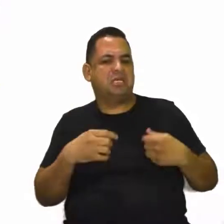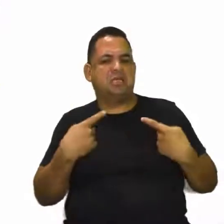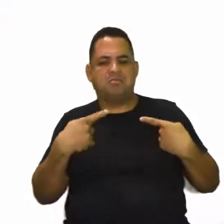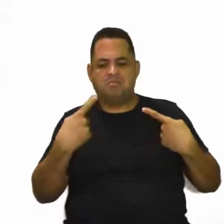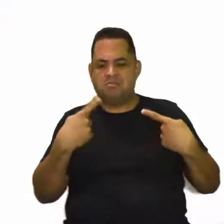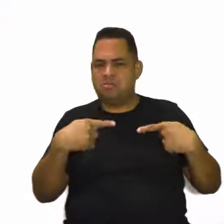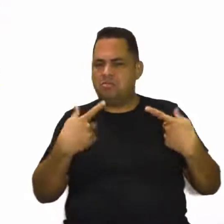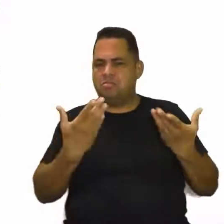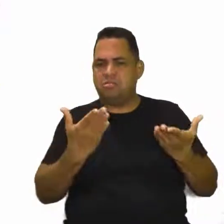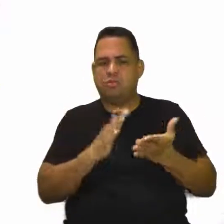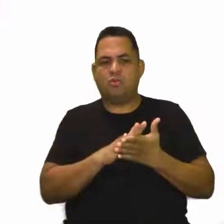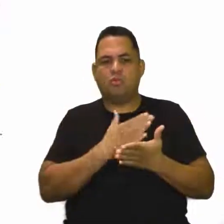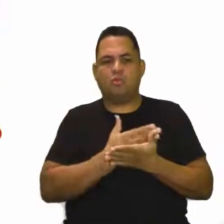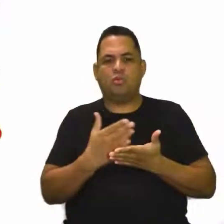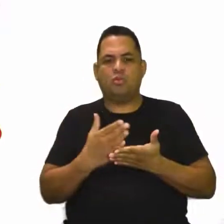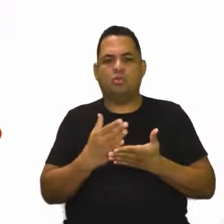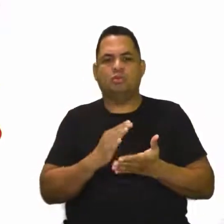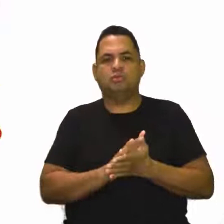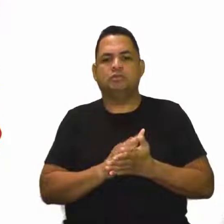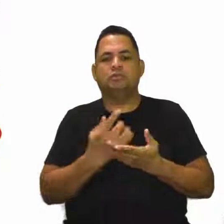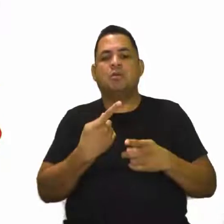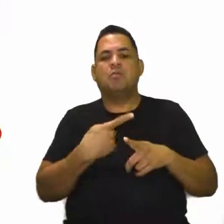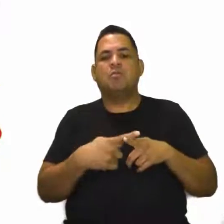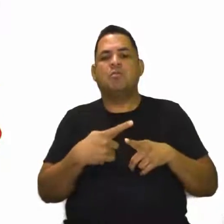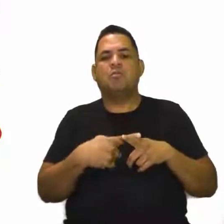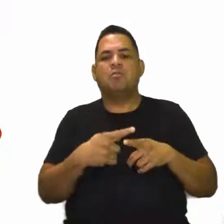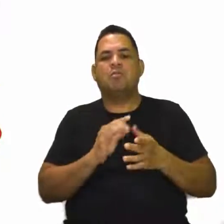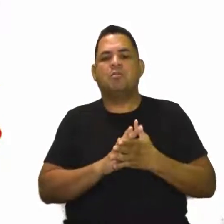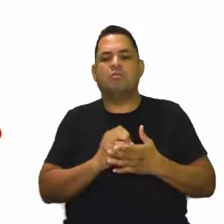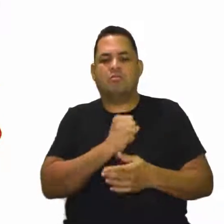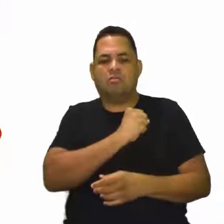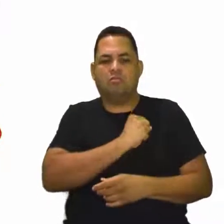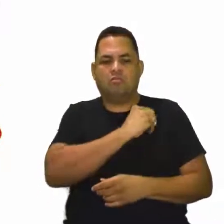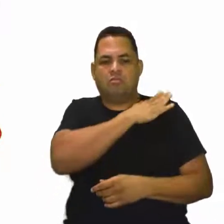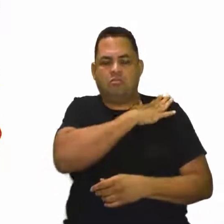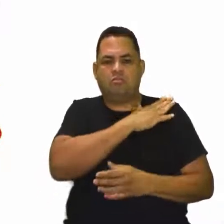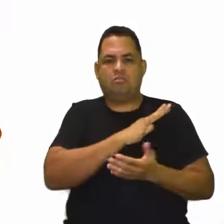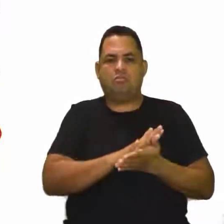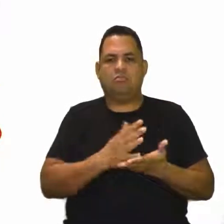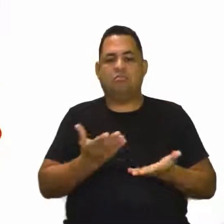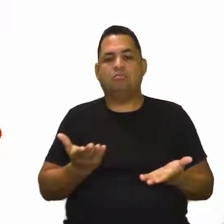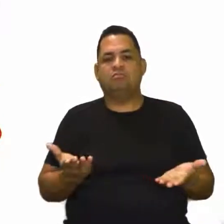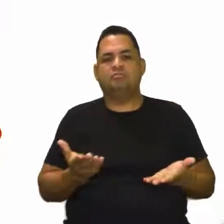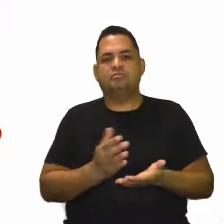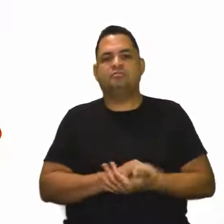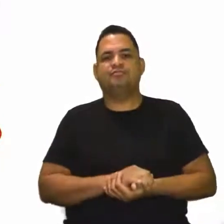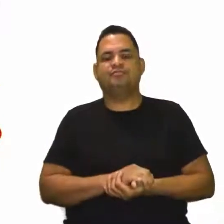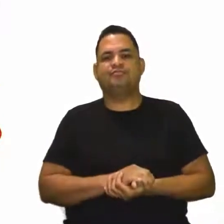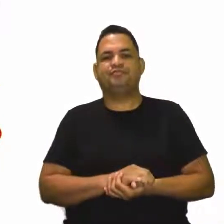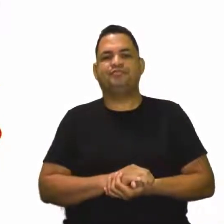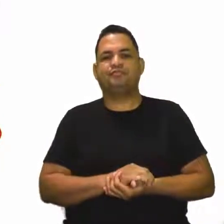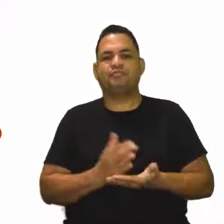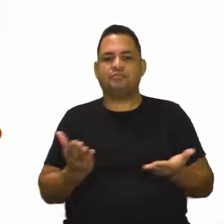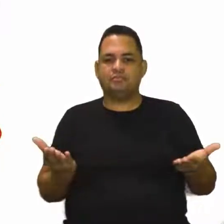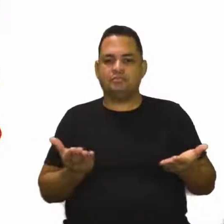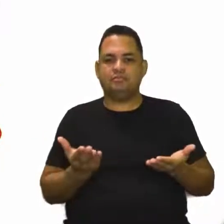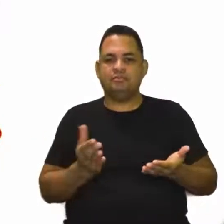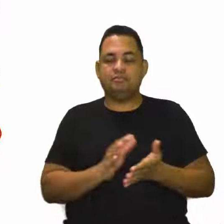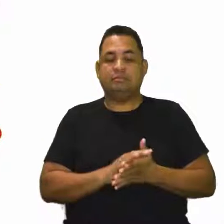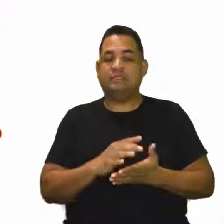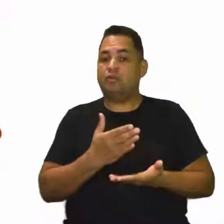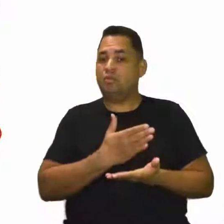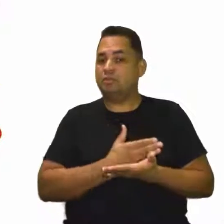com o surgimento, ficou conhecido como a questão militar. Rapaz, agora o bicho